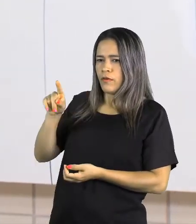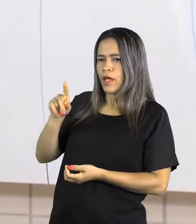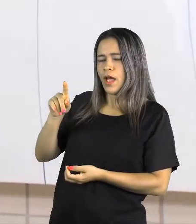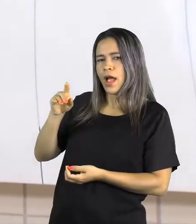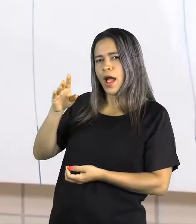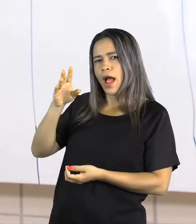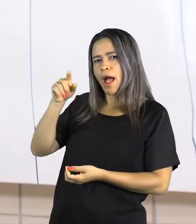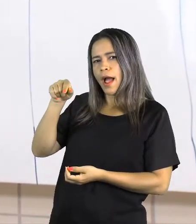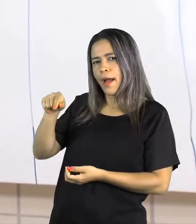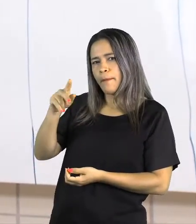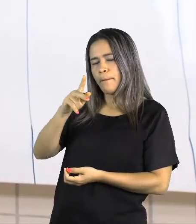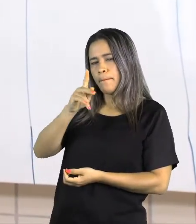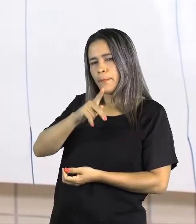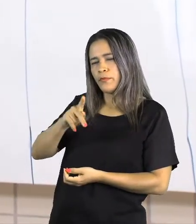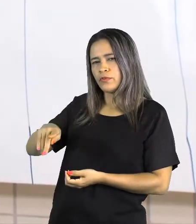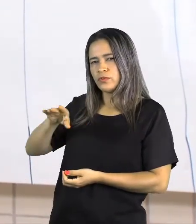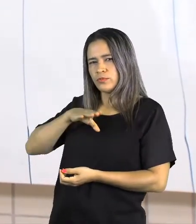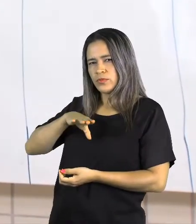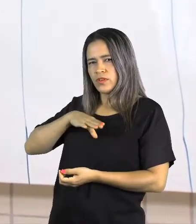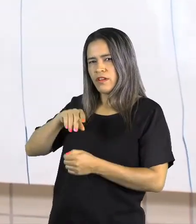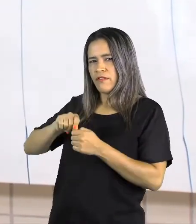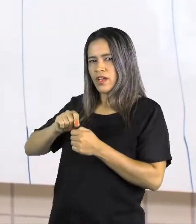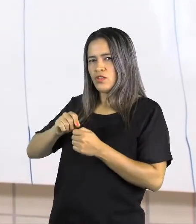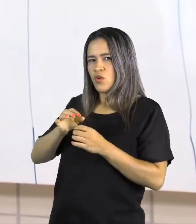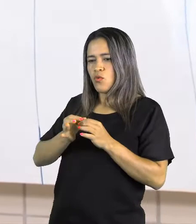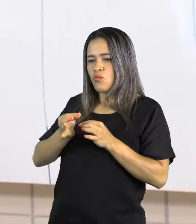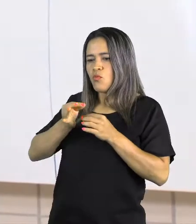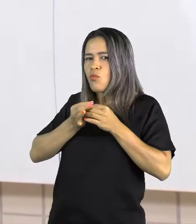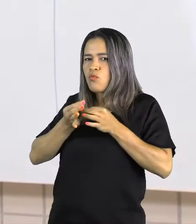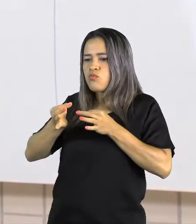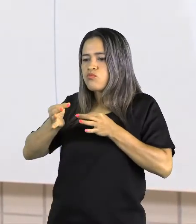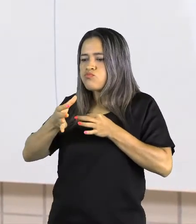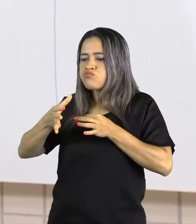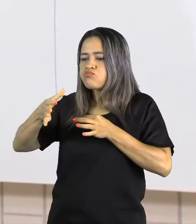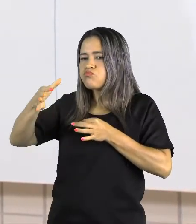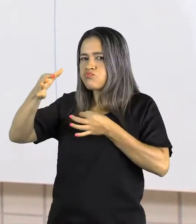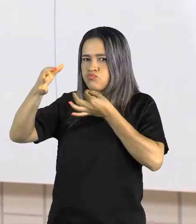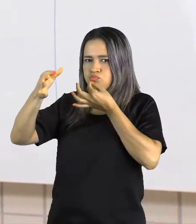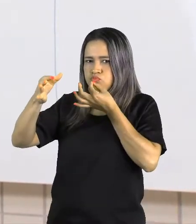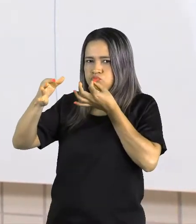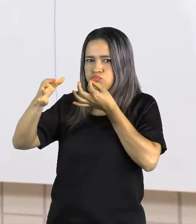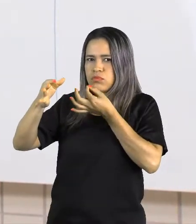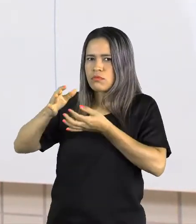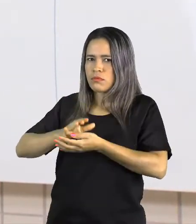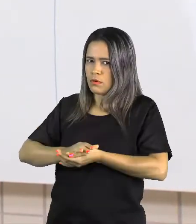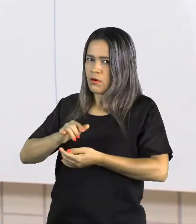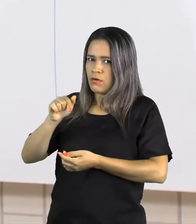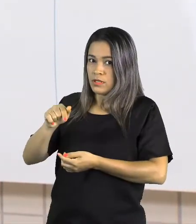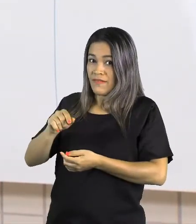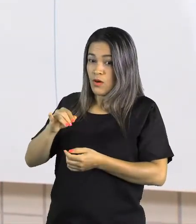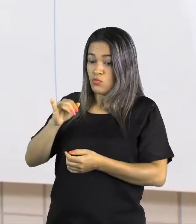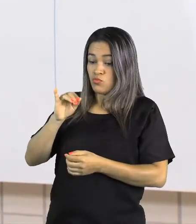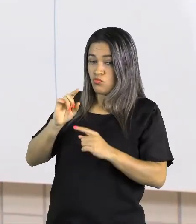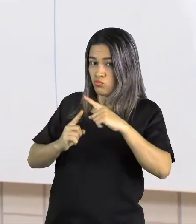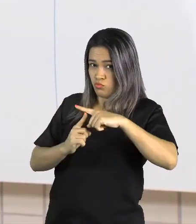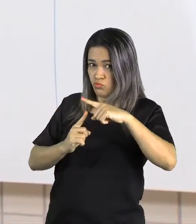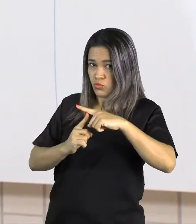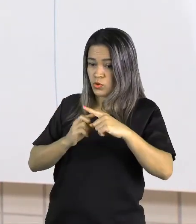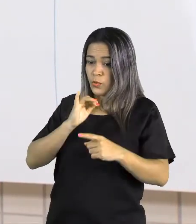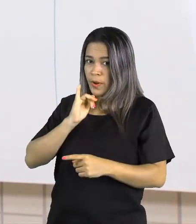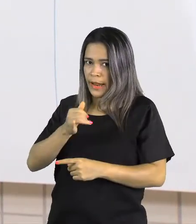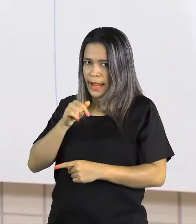sobre o balão. O palito entrando no balão. Quando você faz um tipo de relato daquele, o que